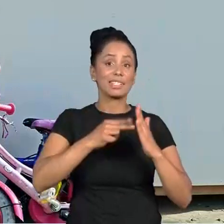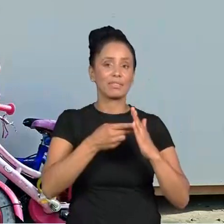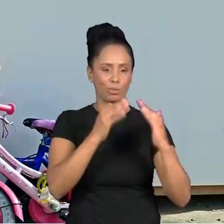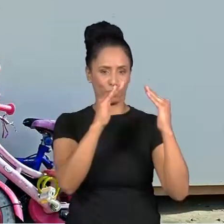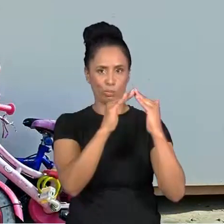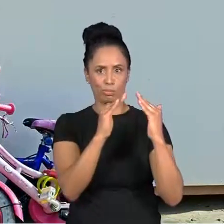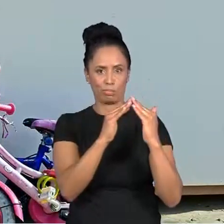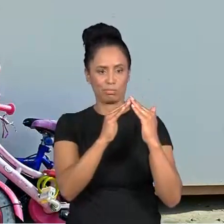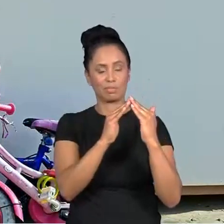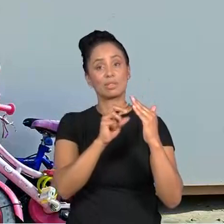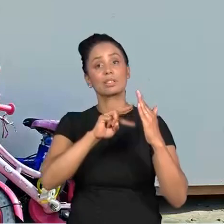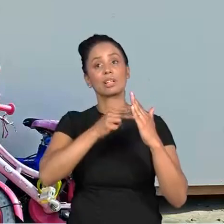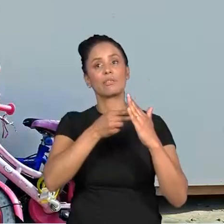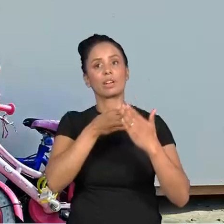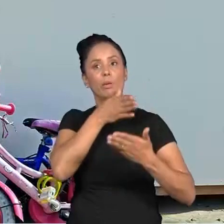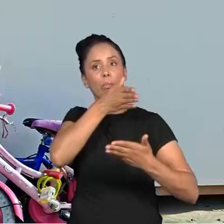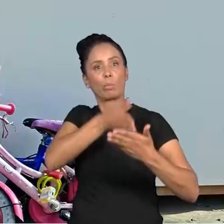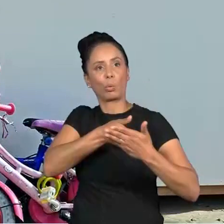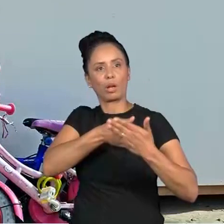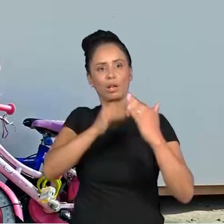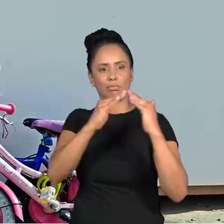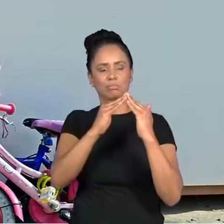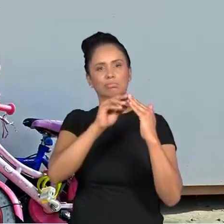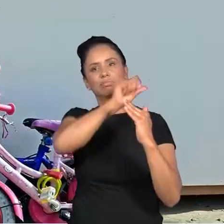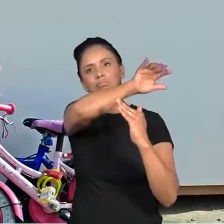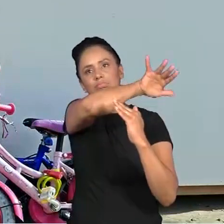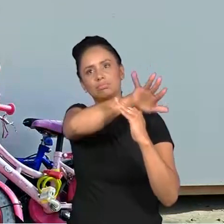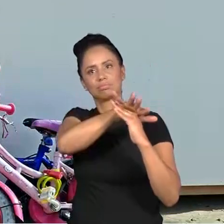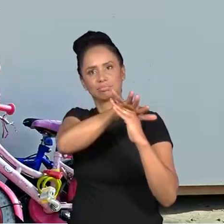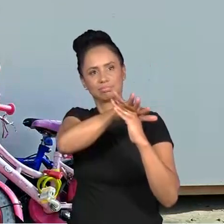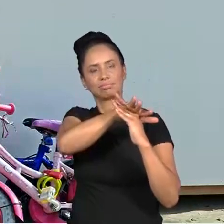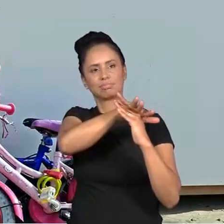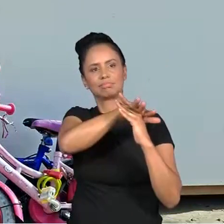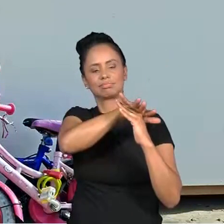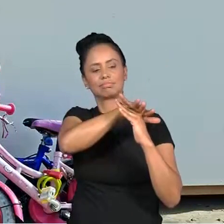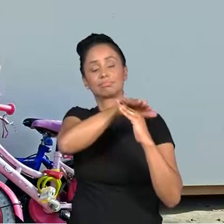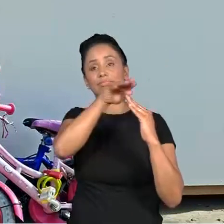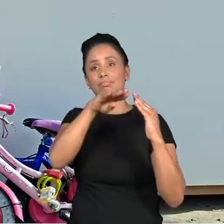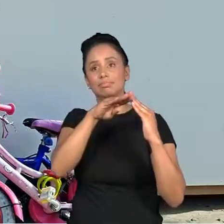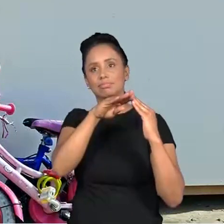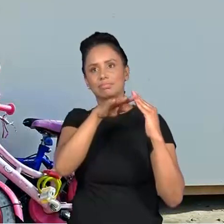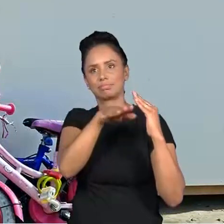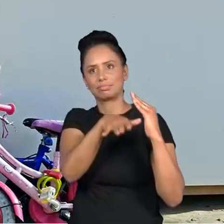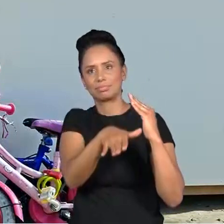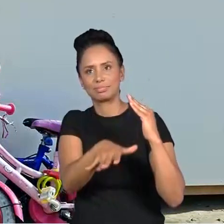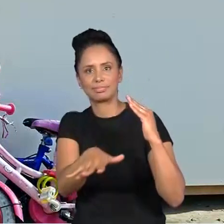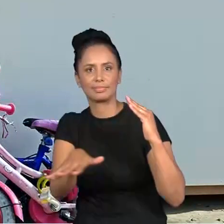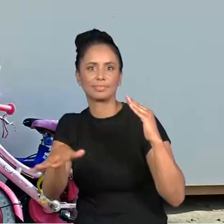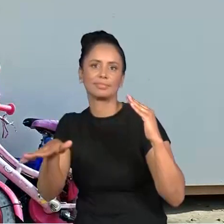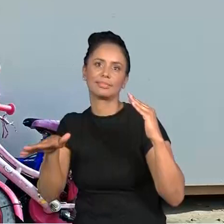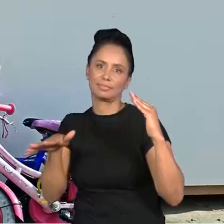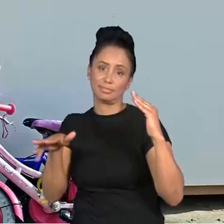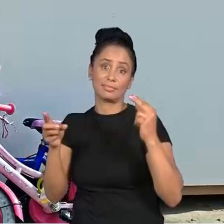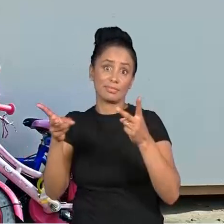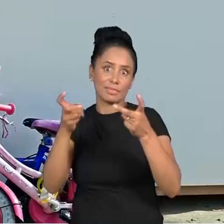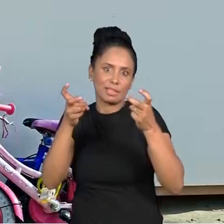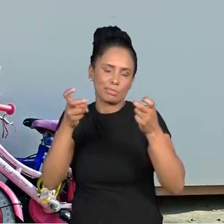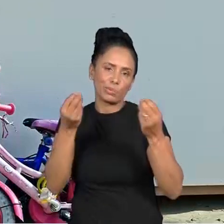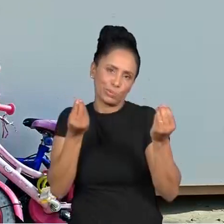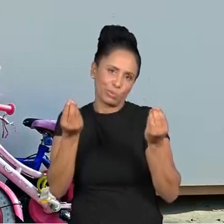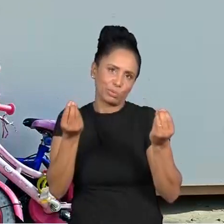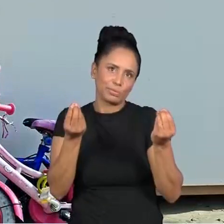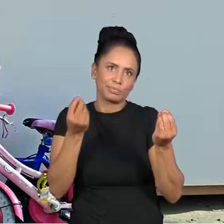obstáculo, bloqueando aí parcialmente a luz solar. Por que parcialmente? Porque aqui, olha, nós podemos ver a incidência de